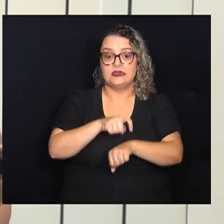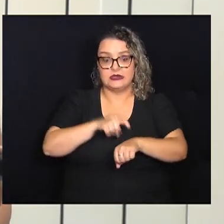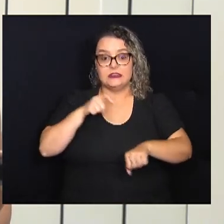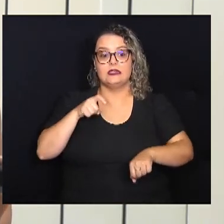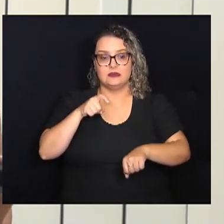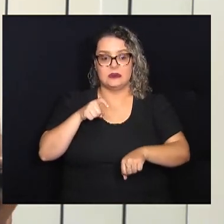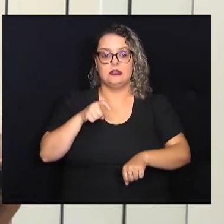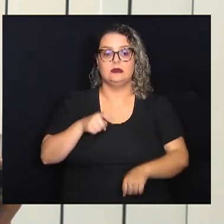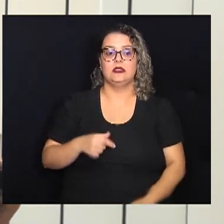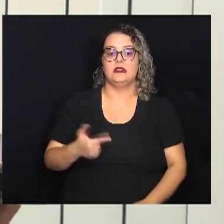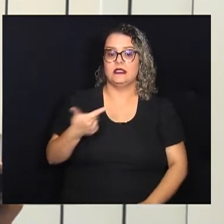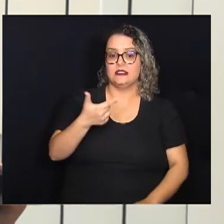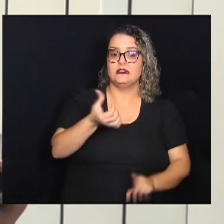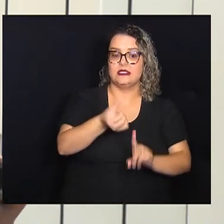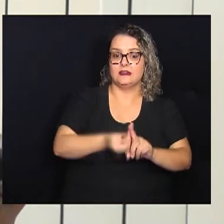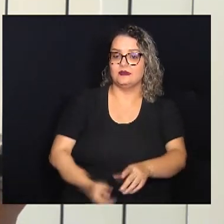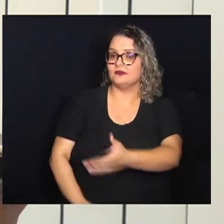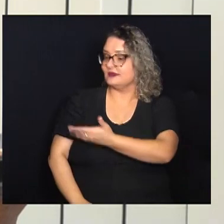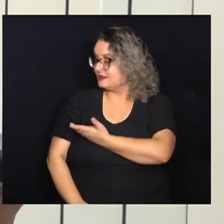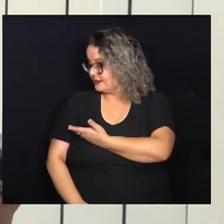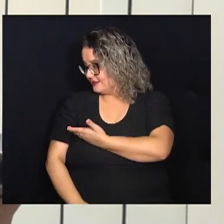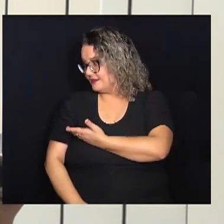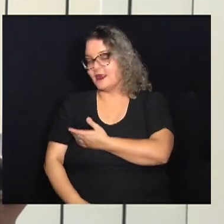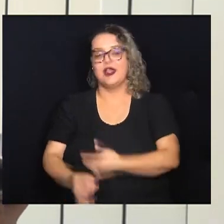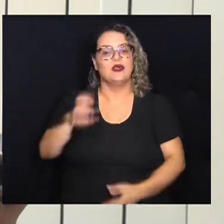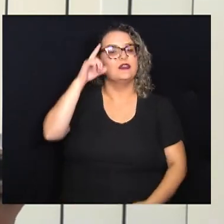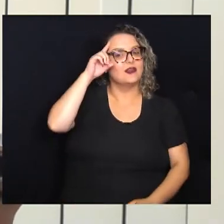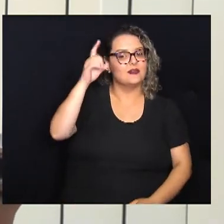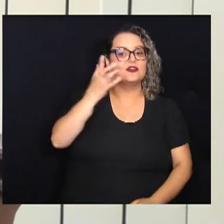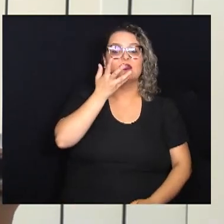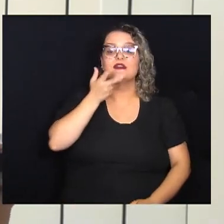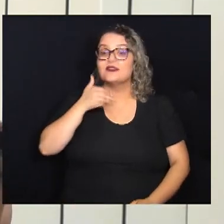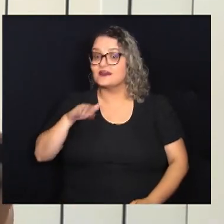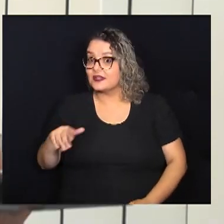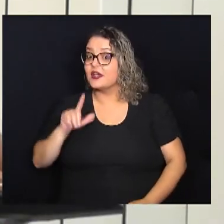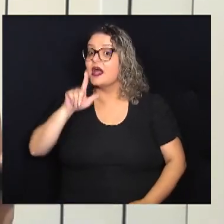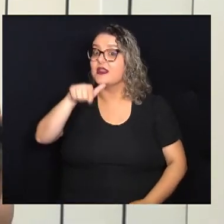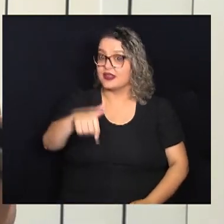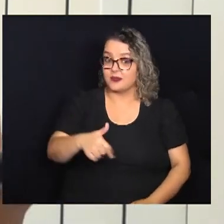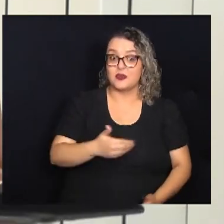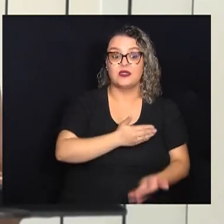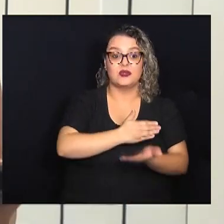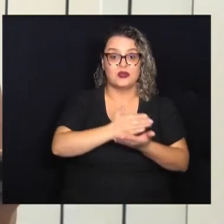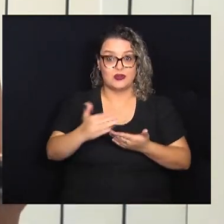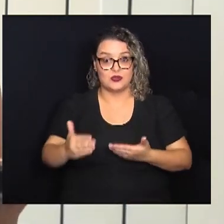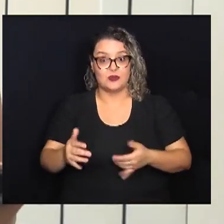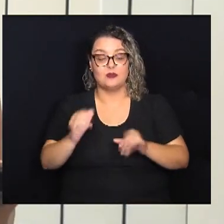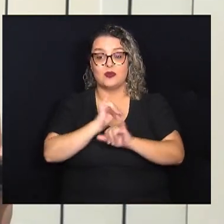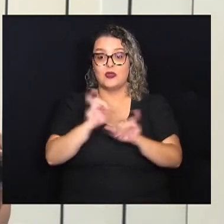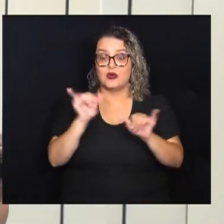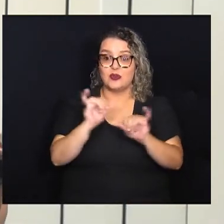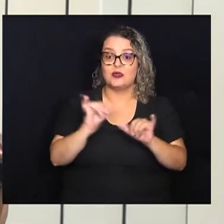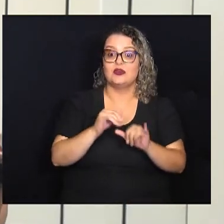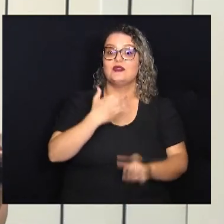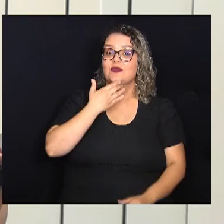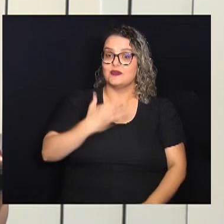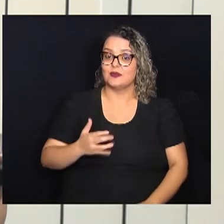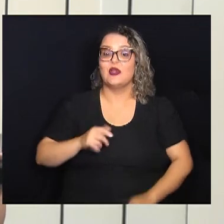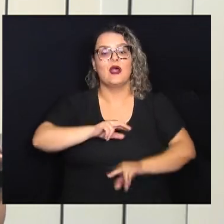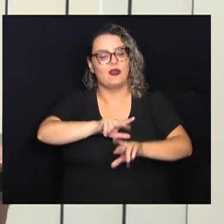segundo semestre. A gente lembra que aí tem Dia das Crianças, nós temos logo após, já começa a campanha de Natal, então